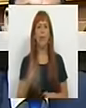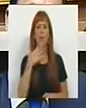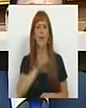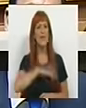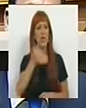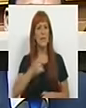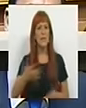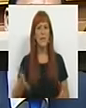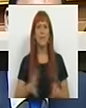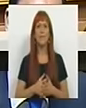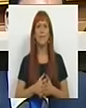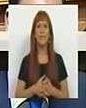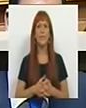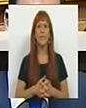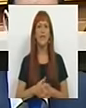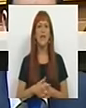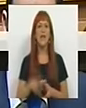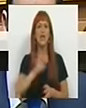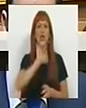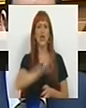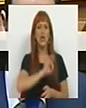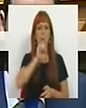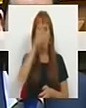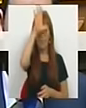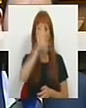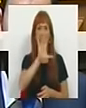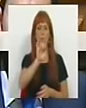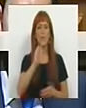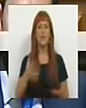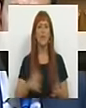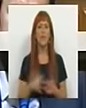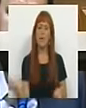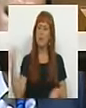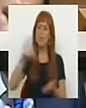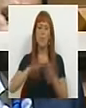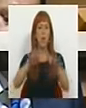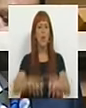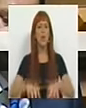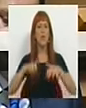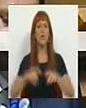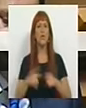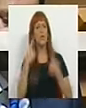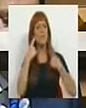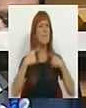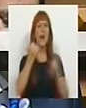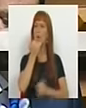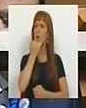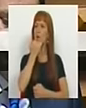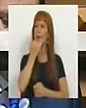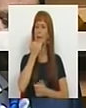Muito obrigado, Sr. Presidente. Sr. Primeiro-Ministro, veio à Câmara exibir